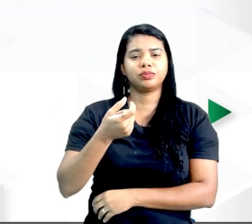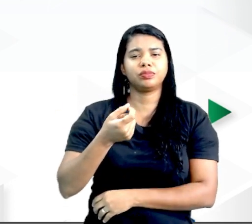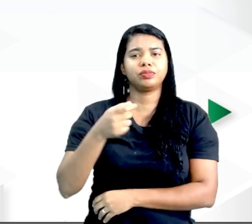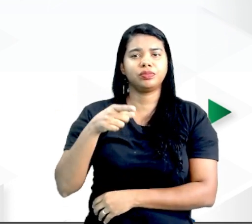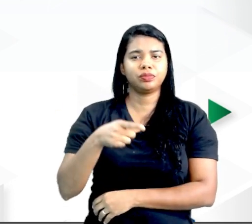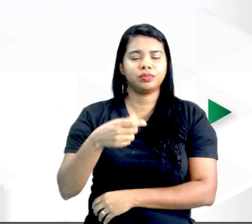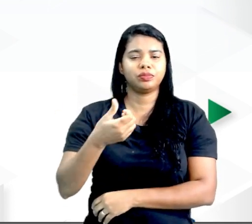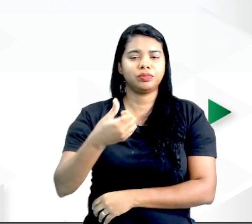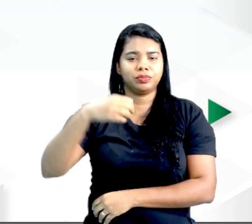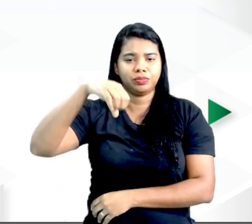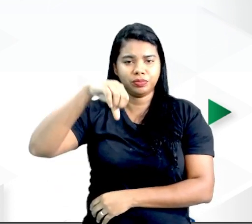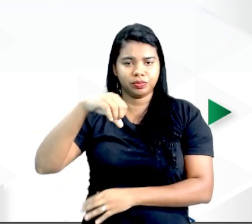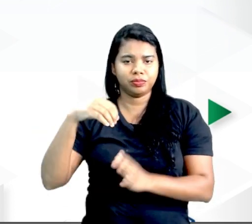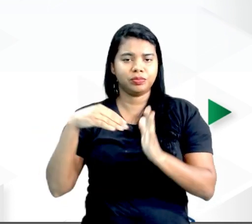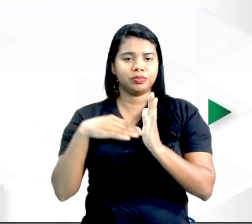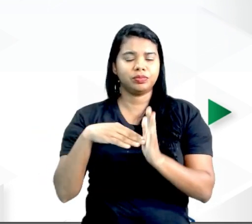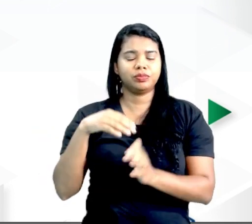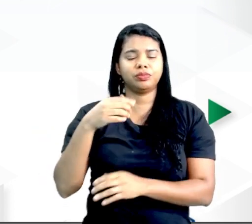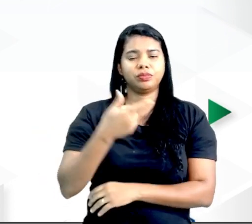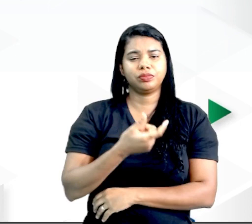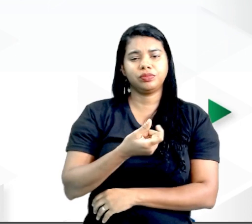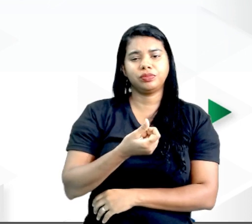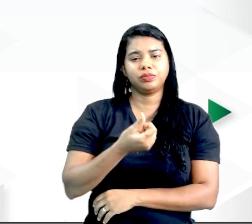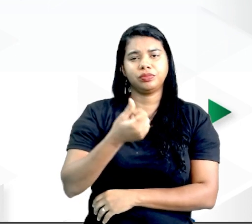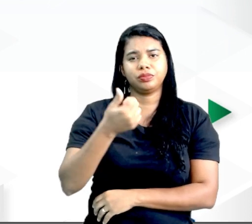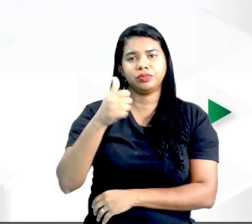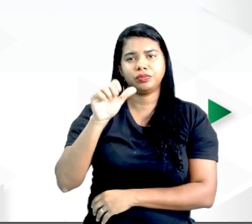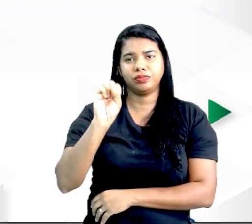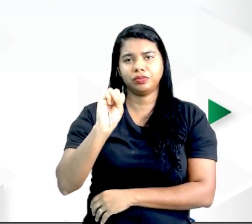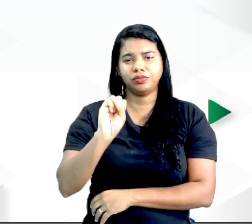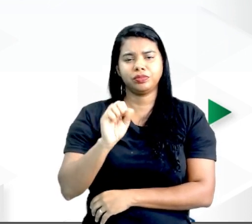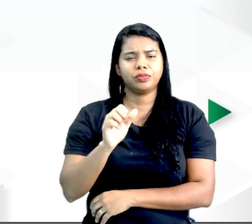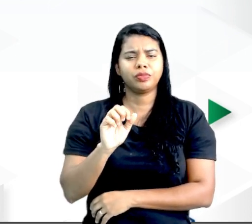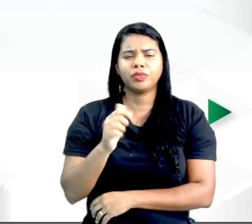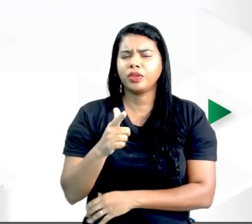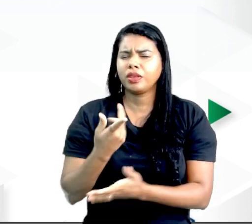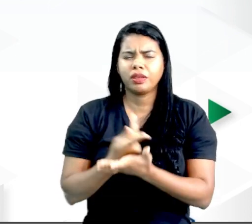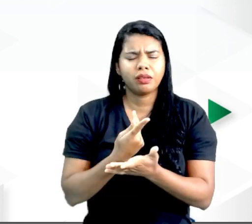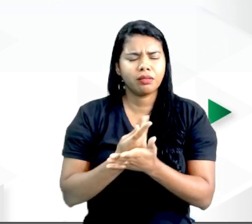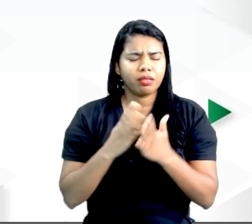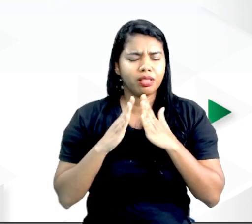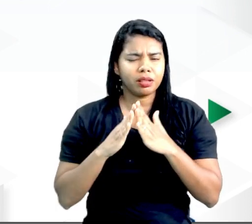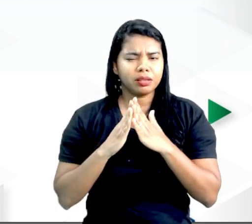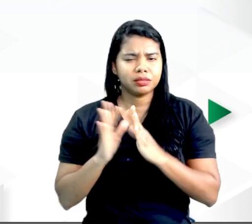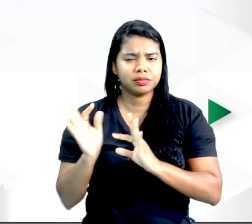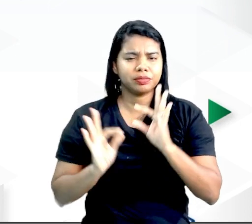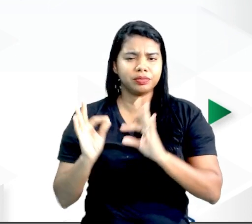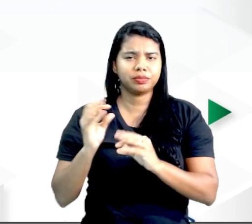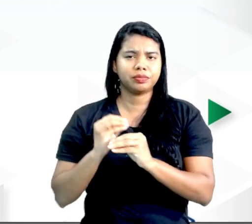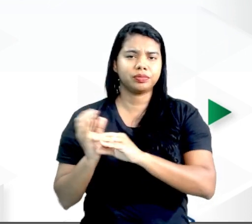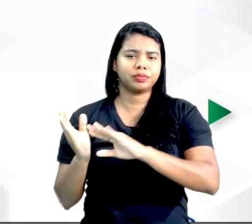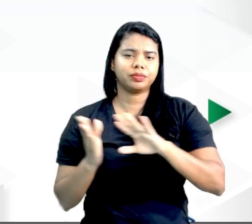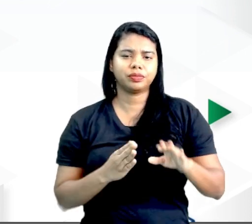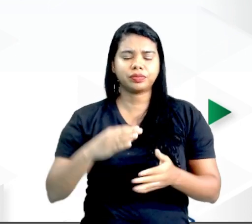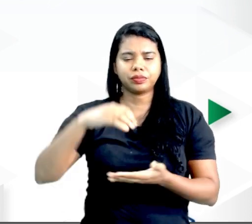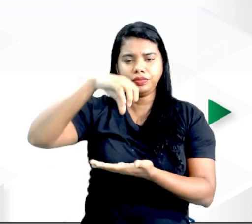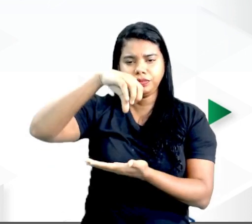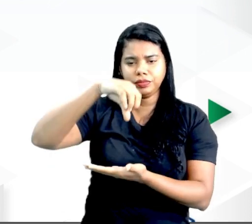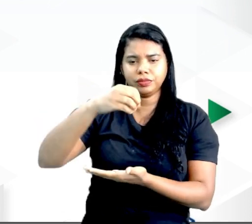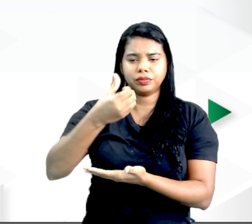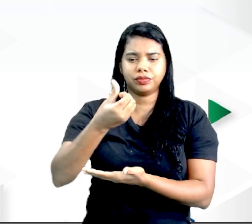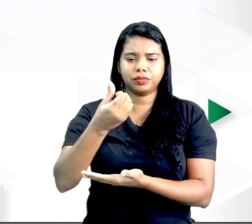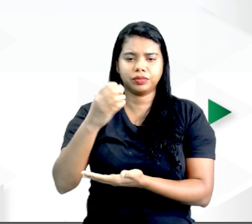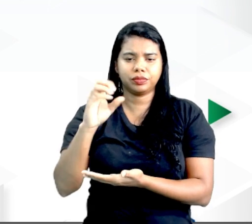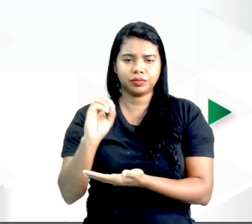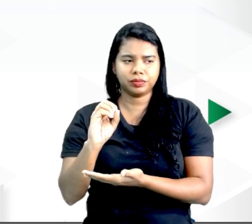2019 para 2018. Por favor, não erra. Por favor, a ordem é 960